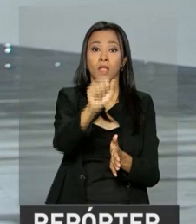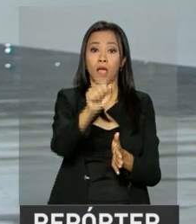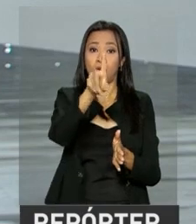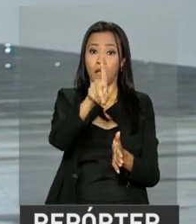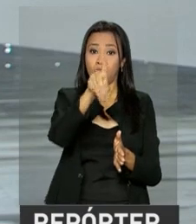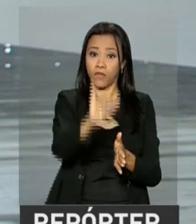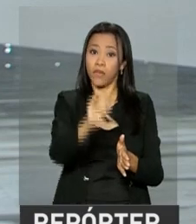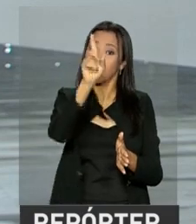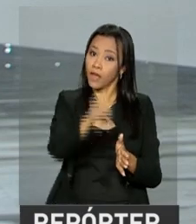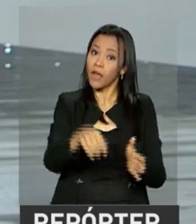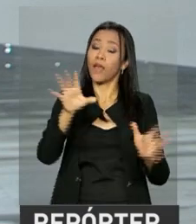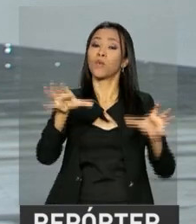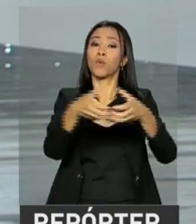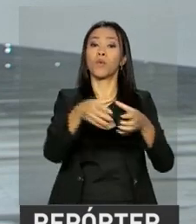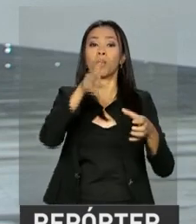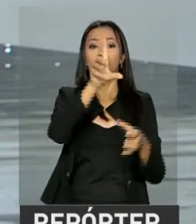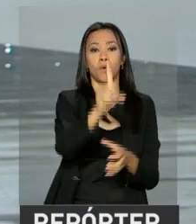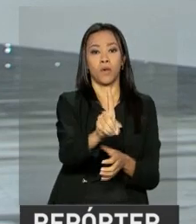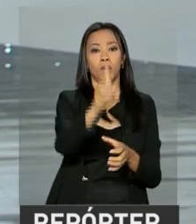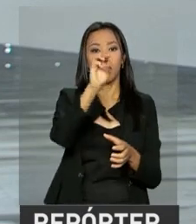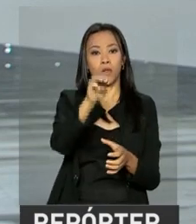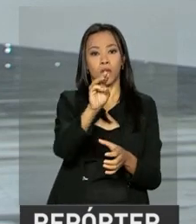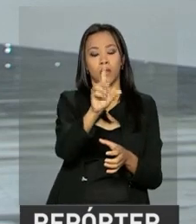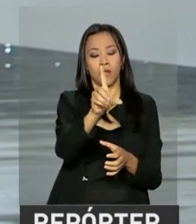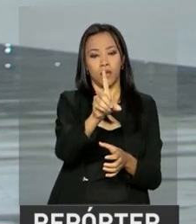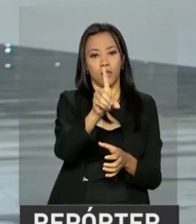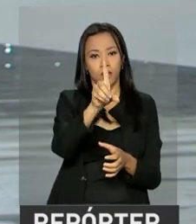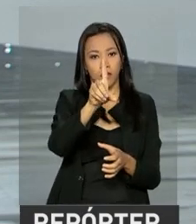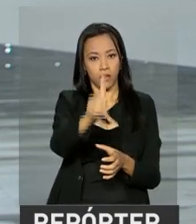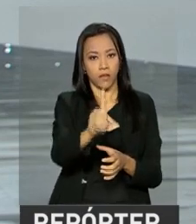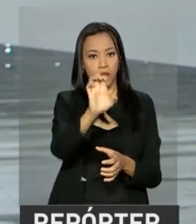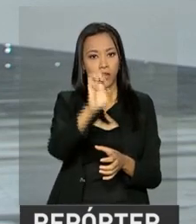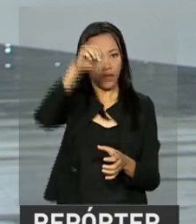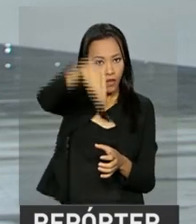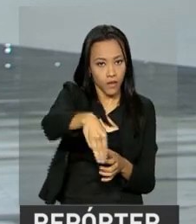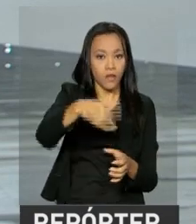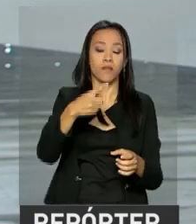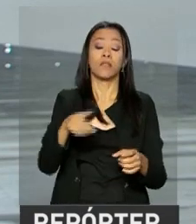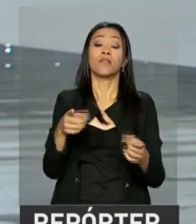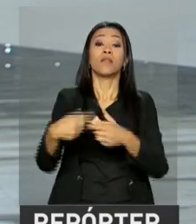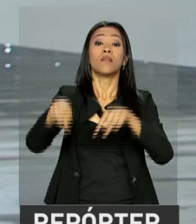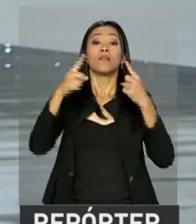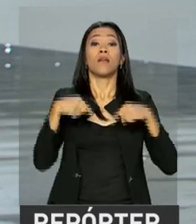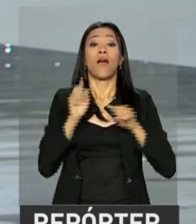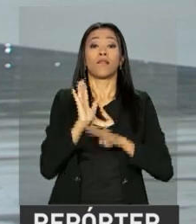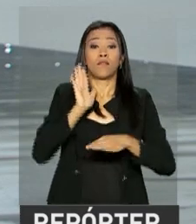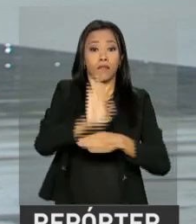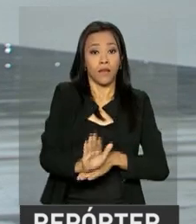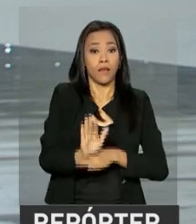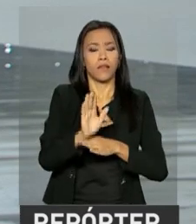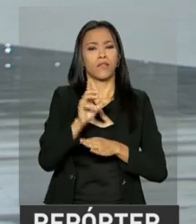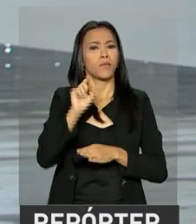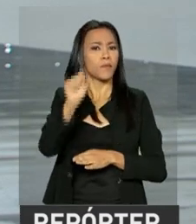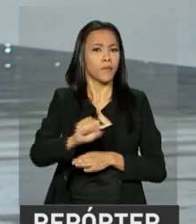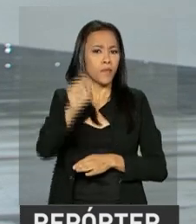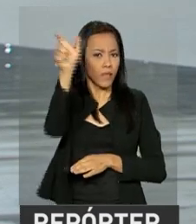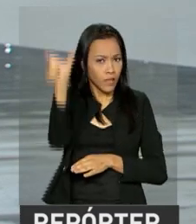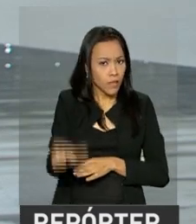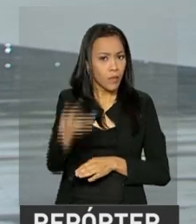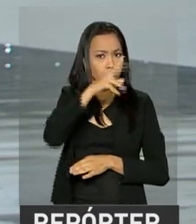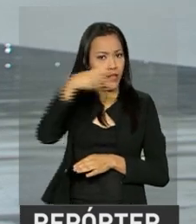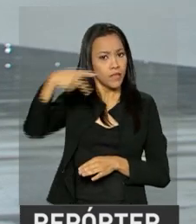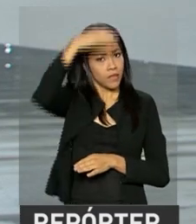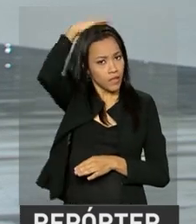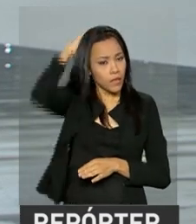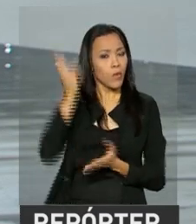den que é vice-líder do governo e líder da bancada do Amapá durante a tarde a previsão é que o presidente Michel Temer